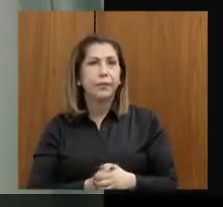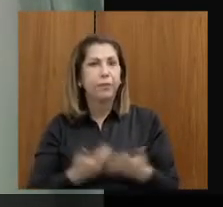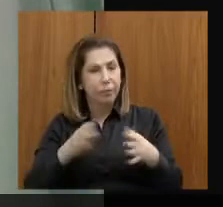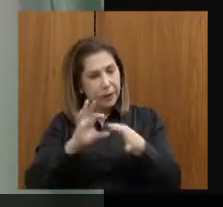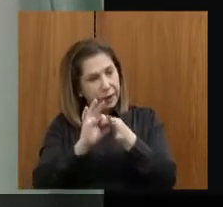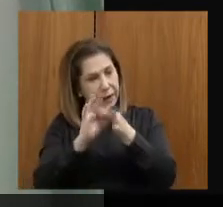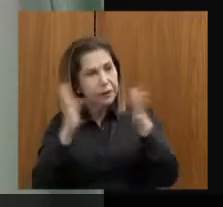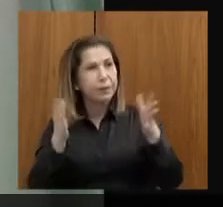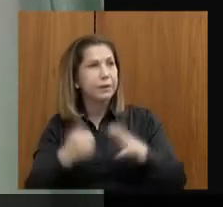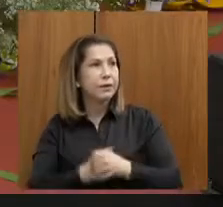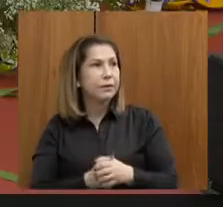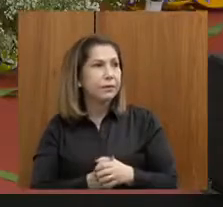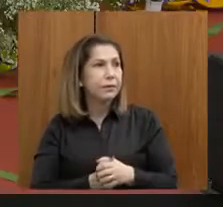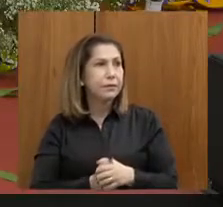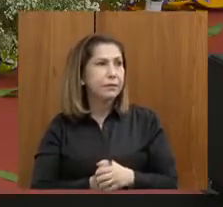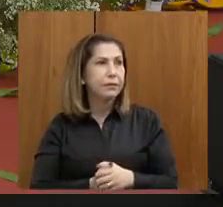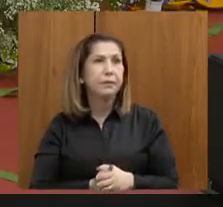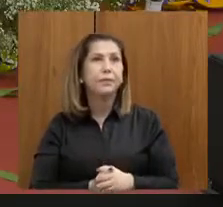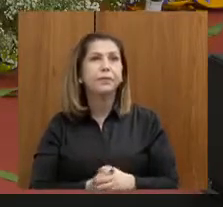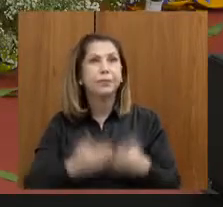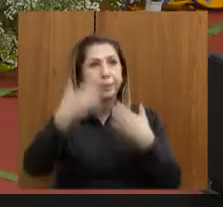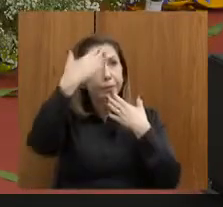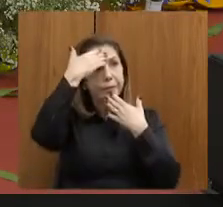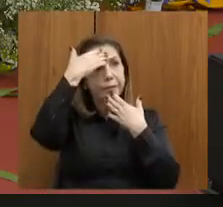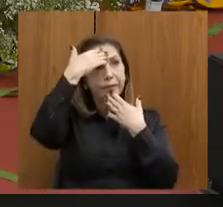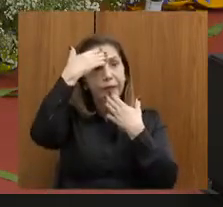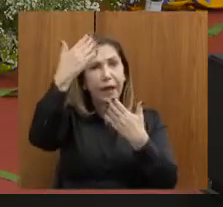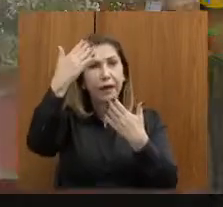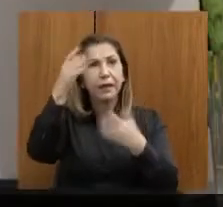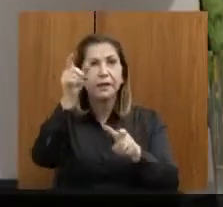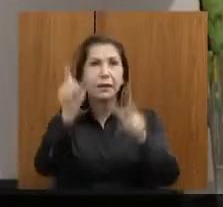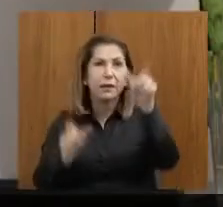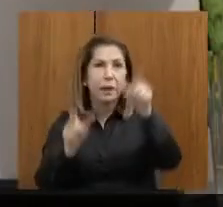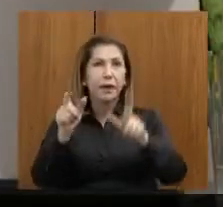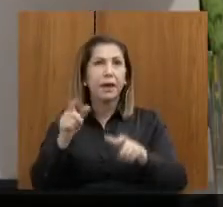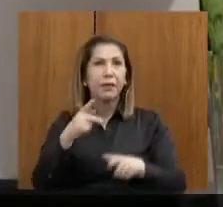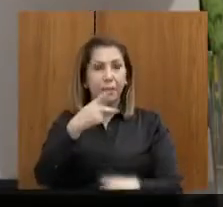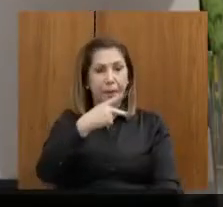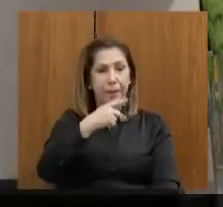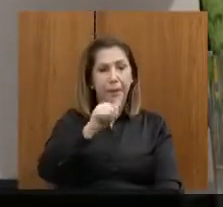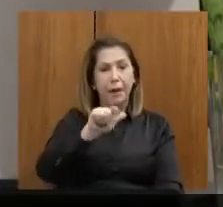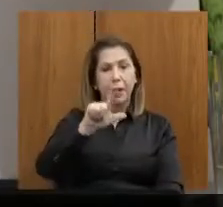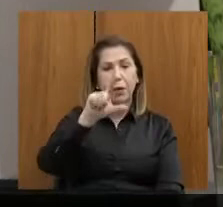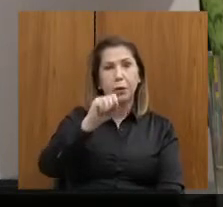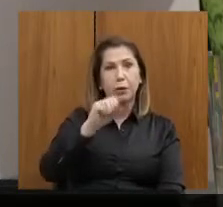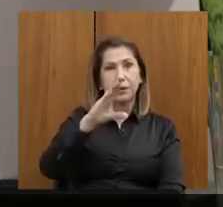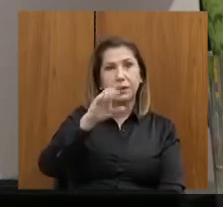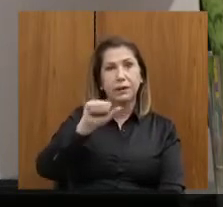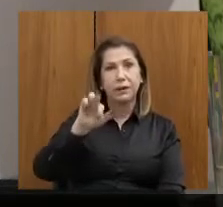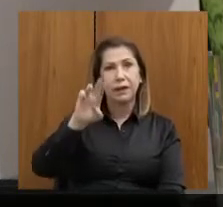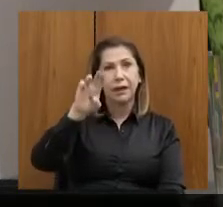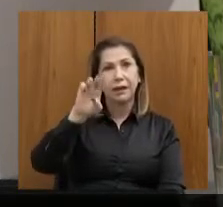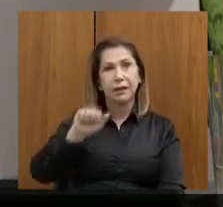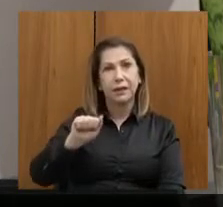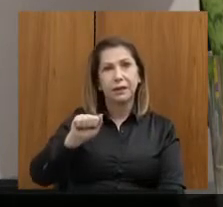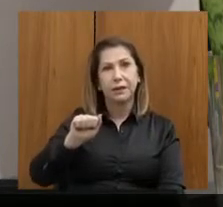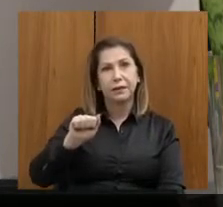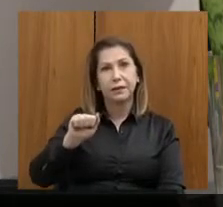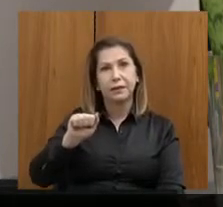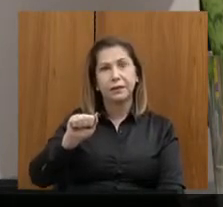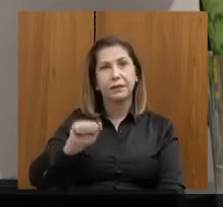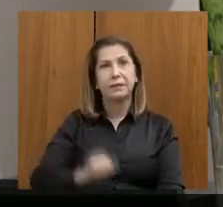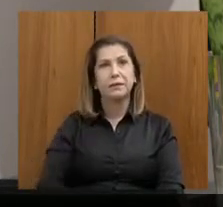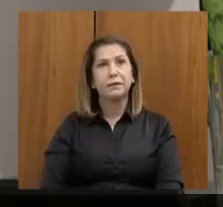falta um e agradeço as palavras do Senhor Paulo César Vicente de Lima a